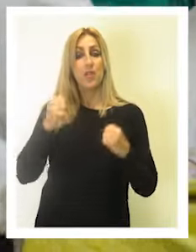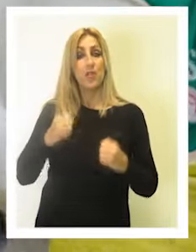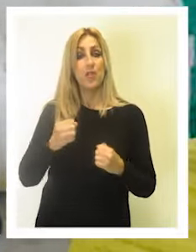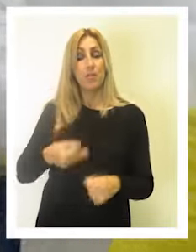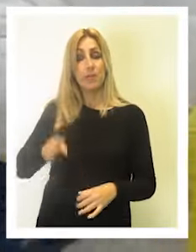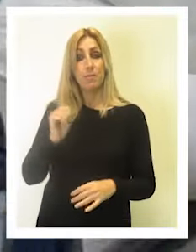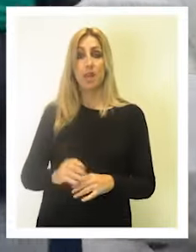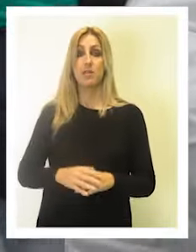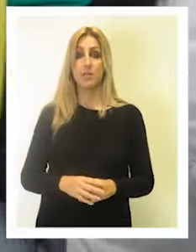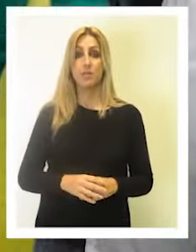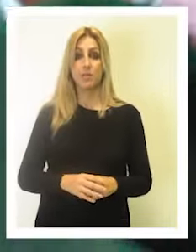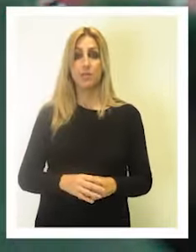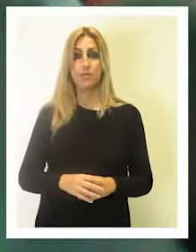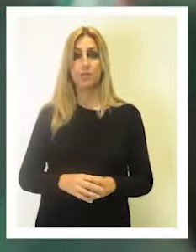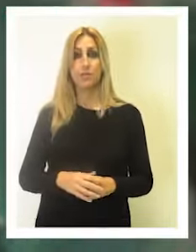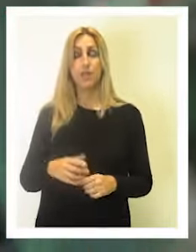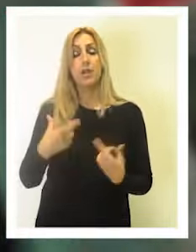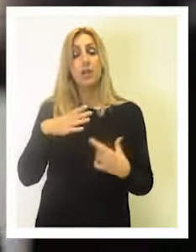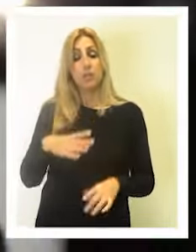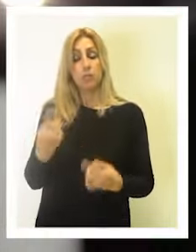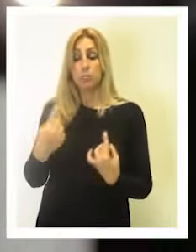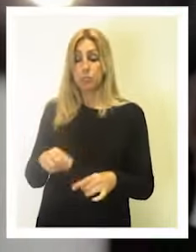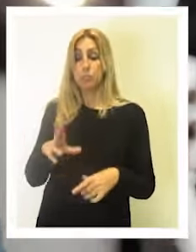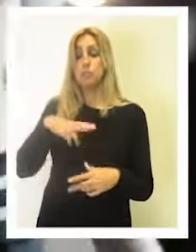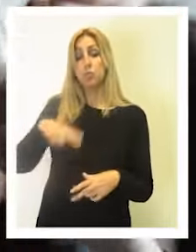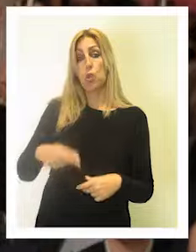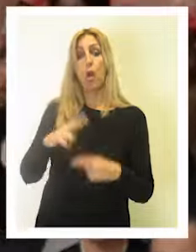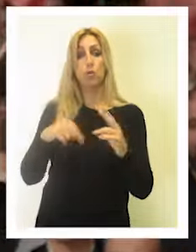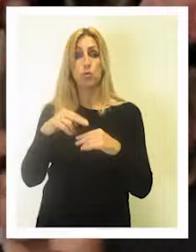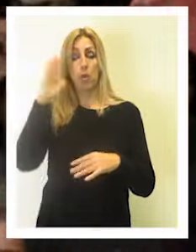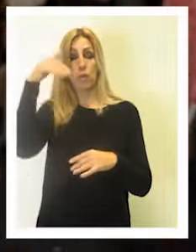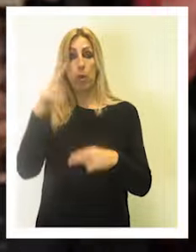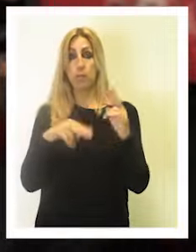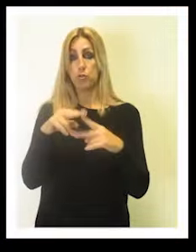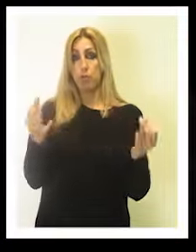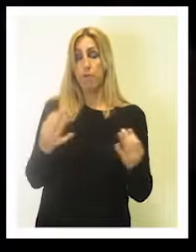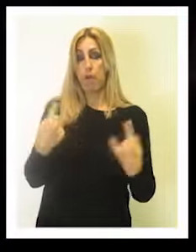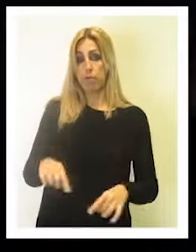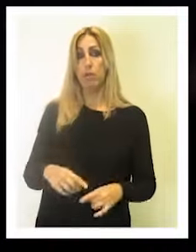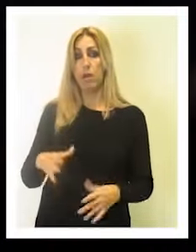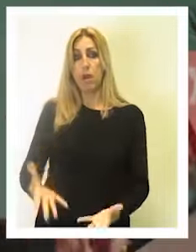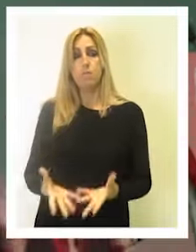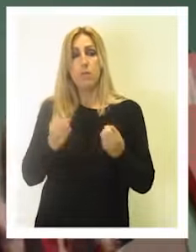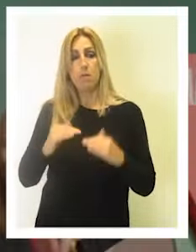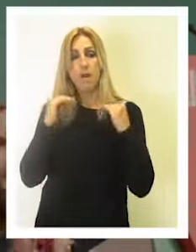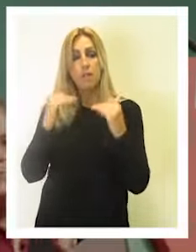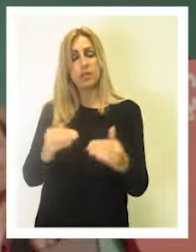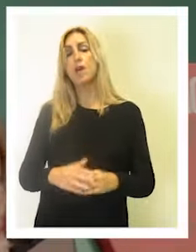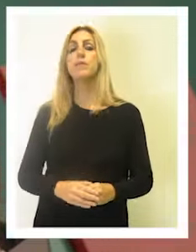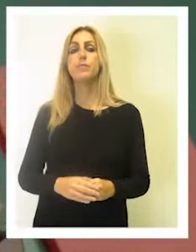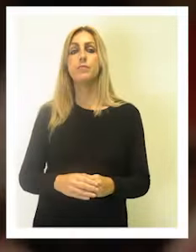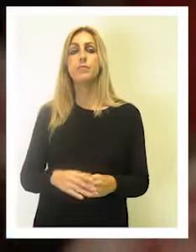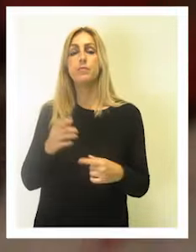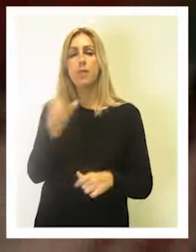Força PS! Temos um país para construir, um futuro para construir. Nós queremos